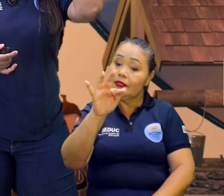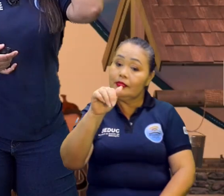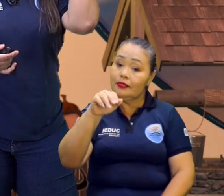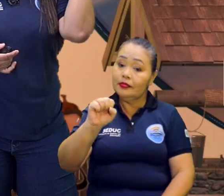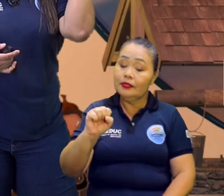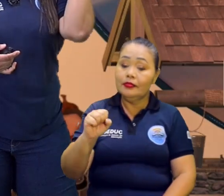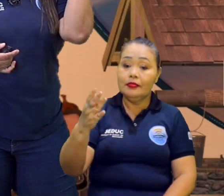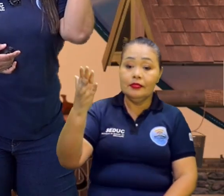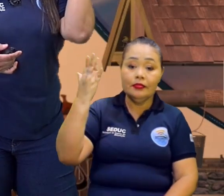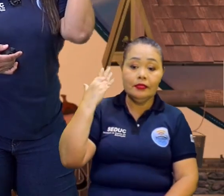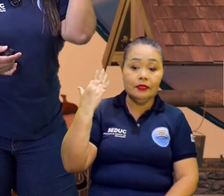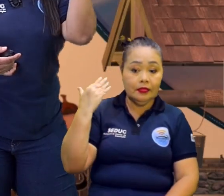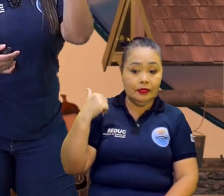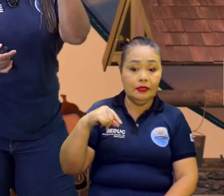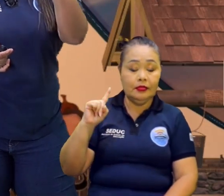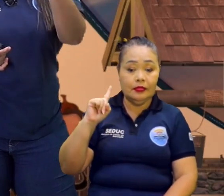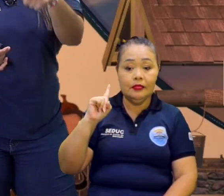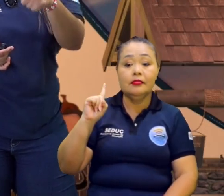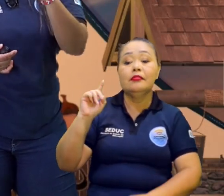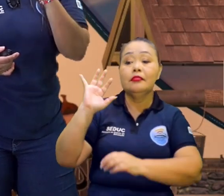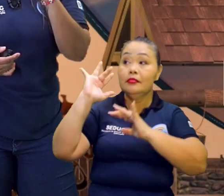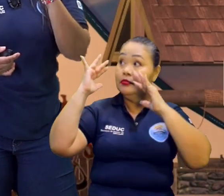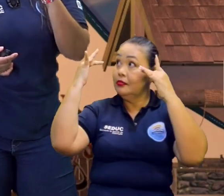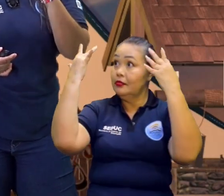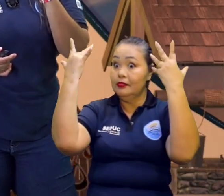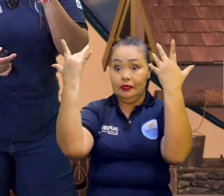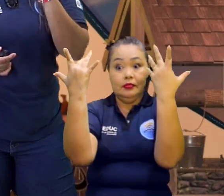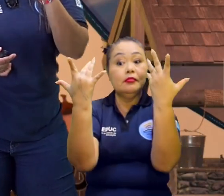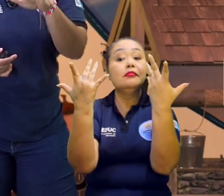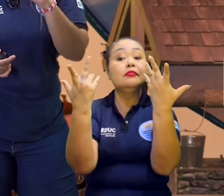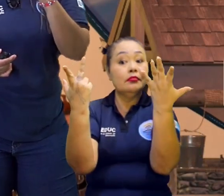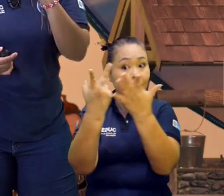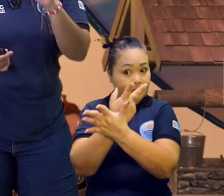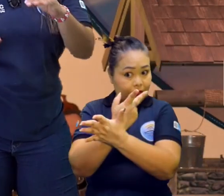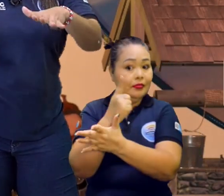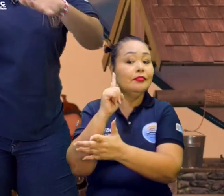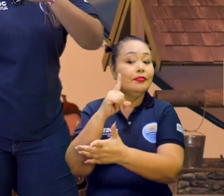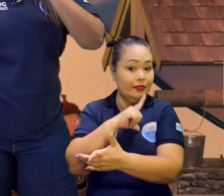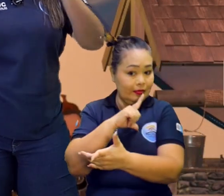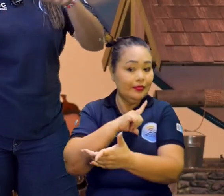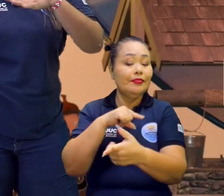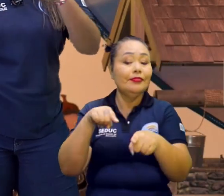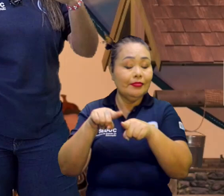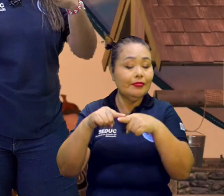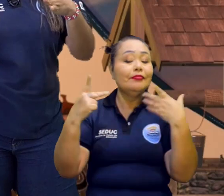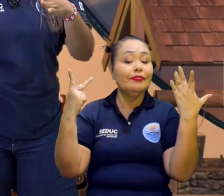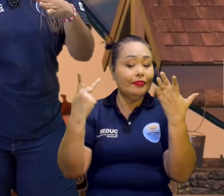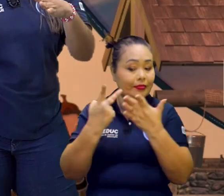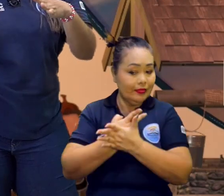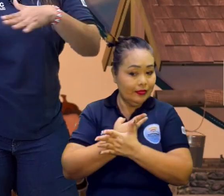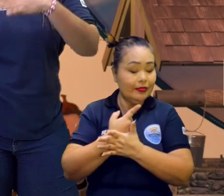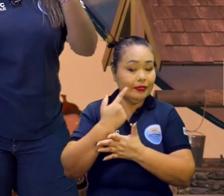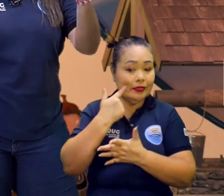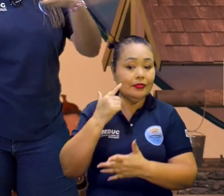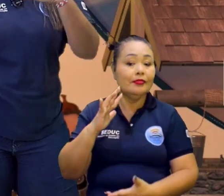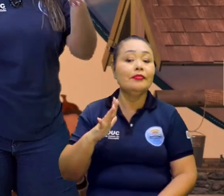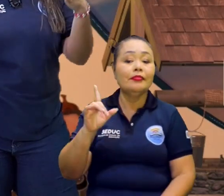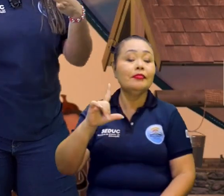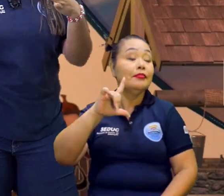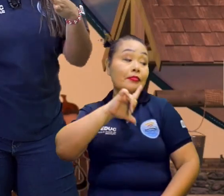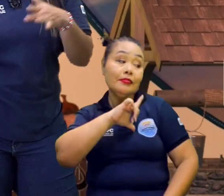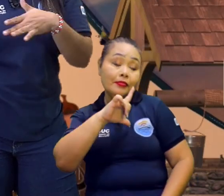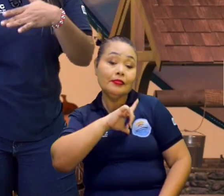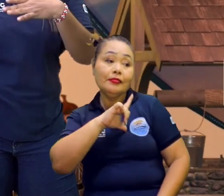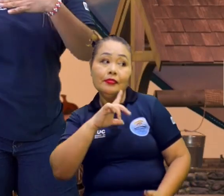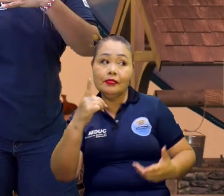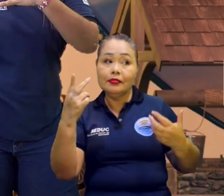Isso acontece dentro da floresta? Sim. É por isso que eu falei. E eu estou falando aqui sempre. Ela se